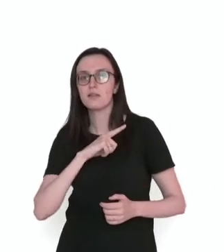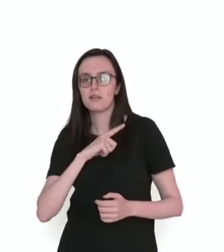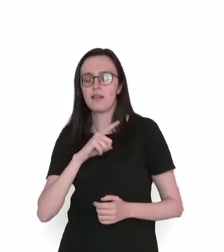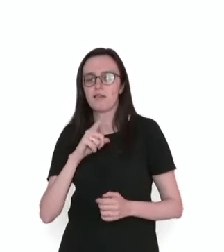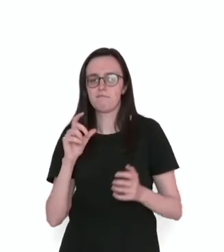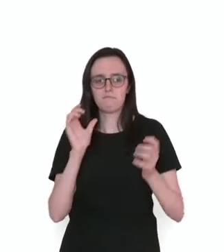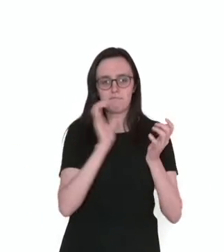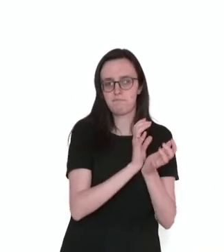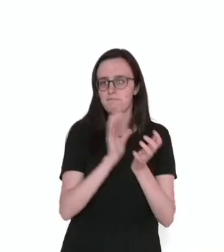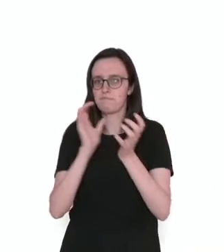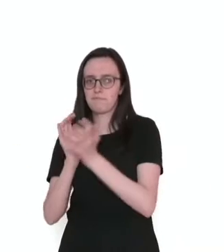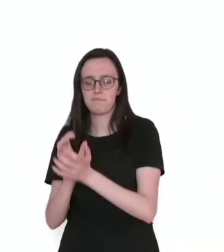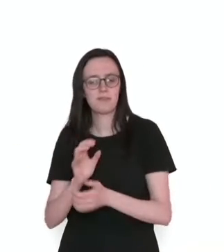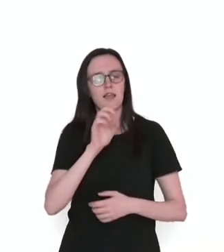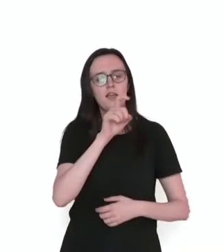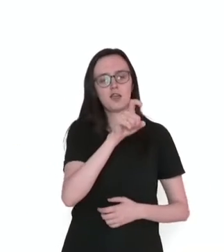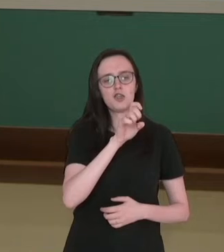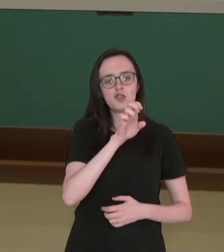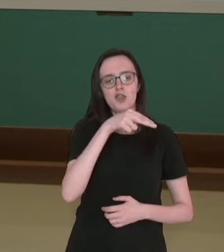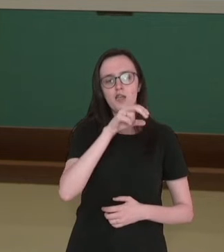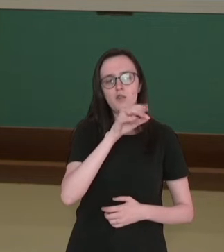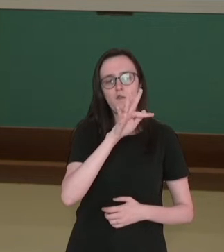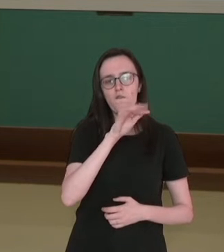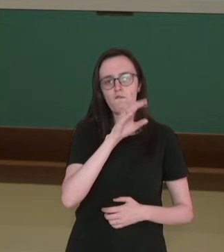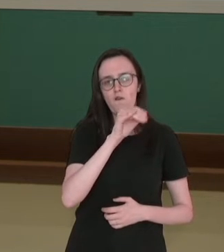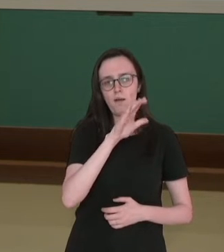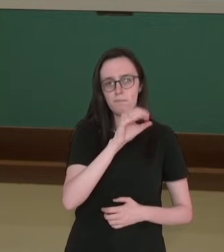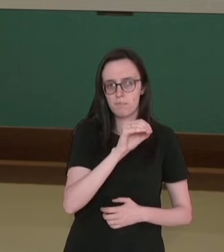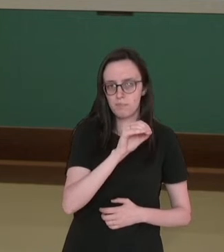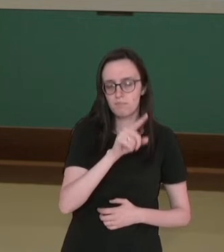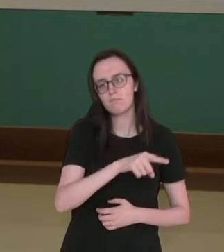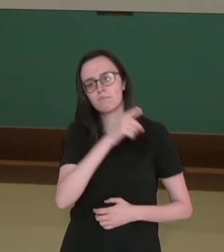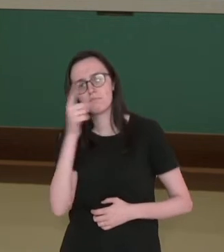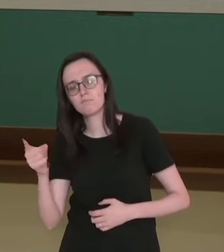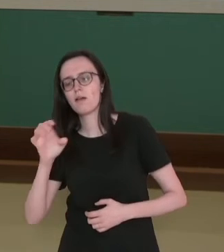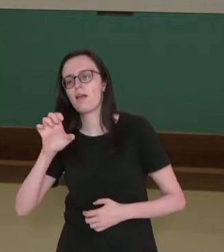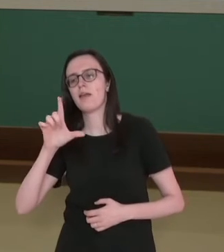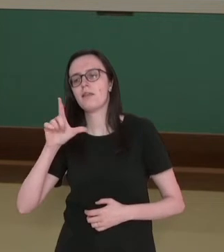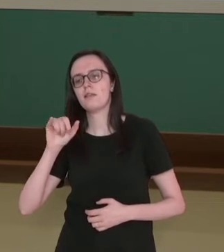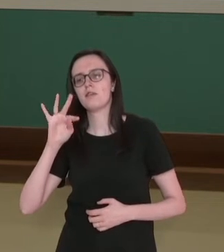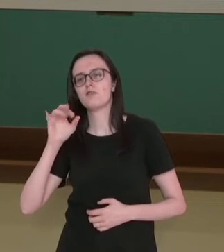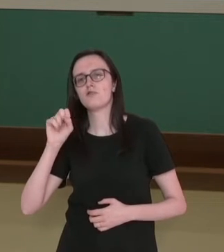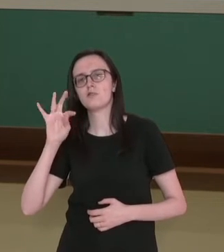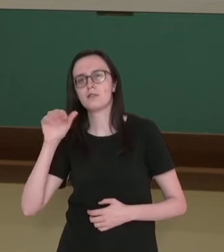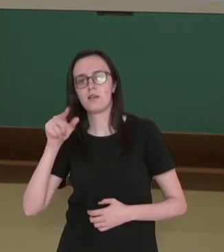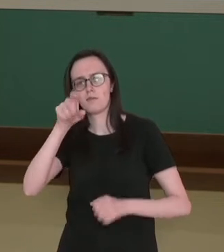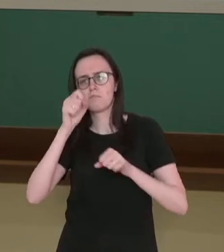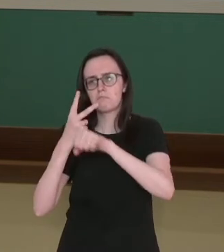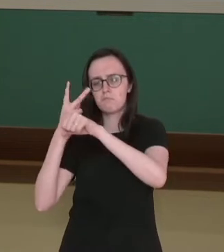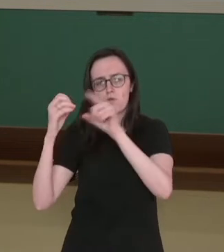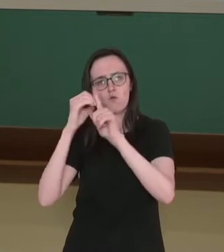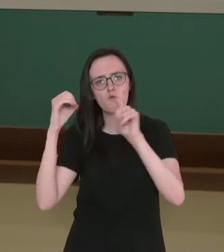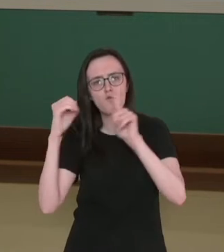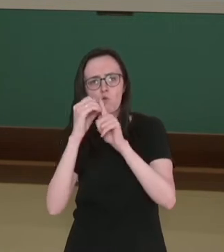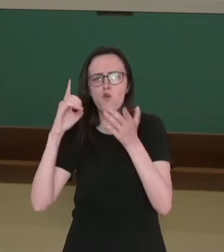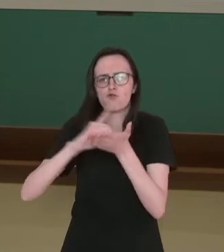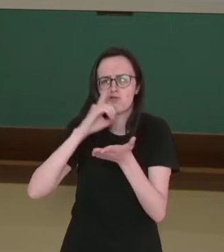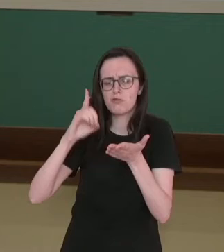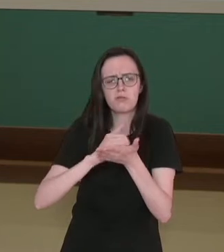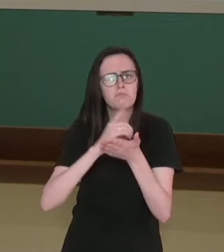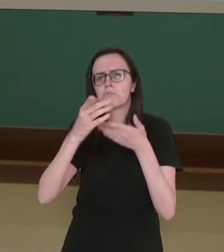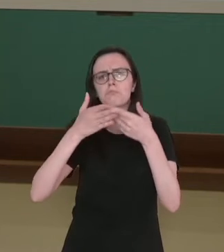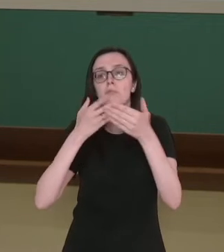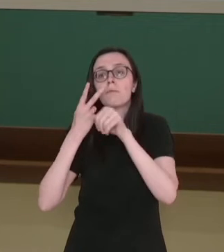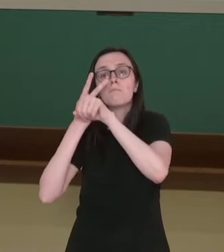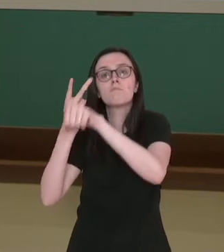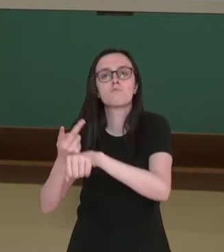xenofóbico. Você pode acessar aí as tuas plataformas, né? Você pode acessar o Google, o dicionário mesmo, o que você quiser.